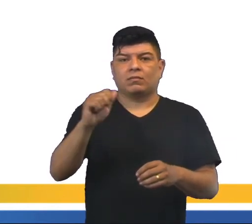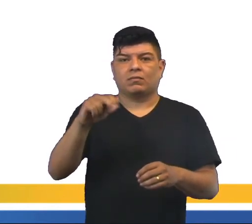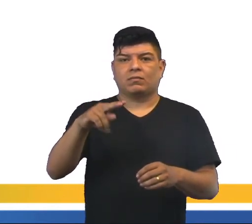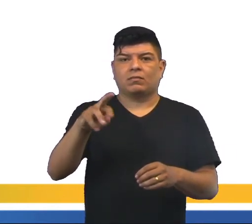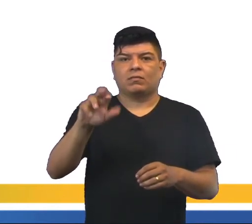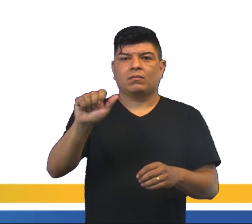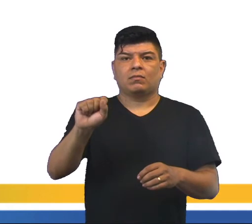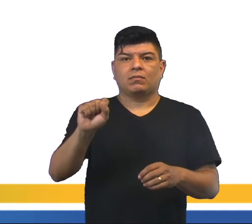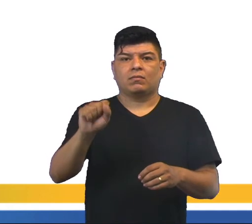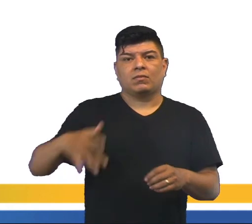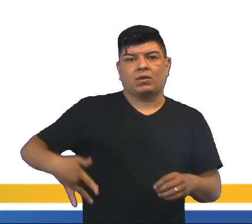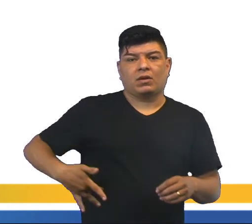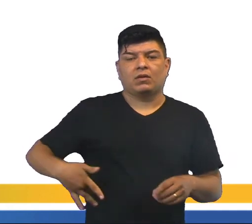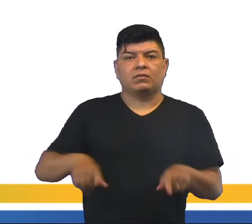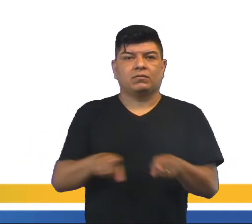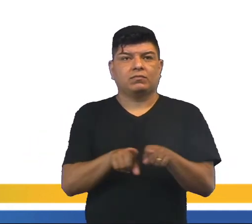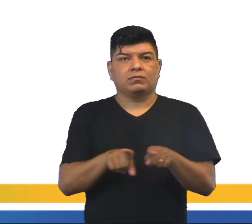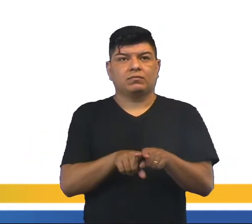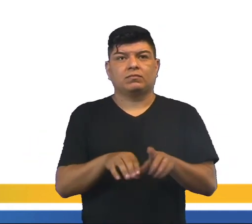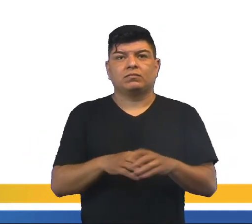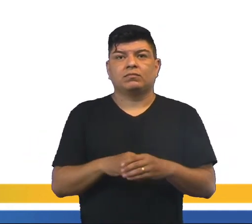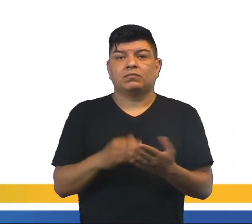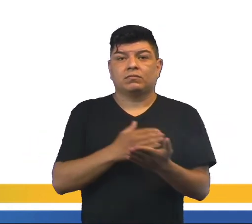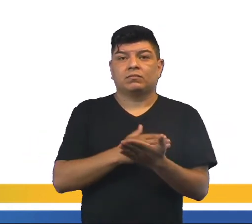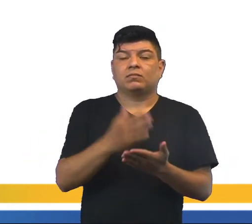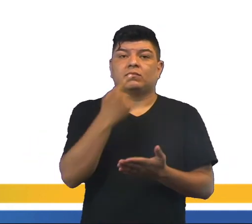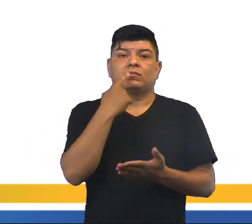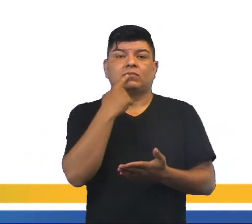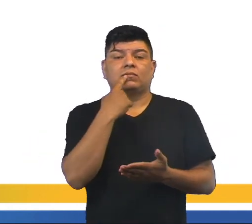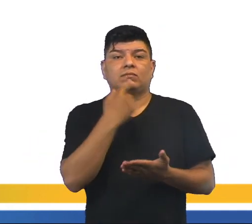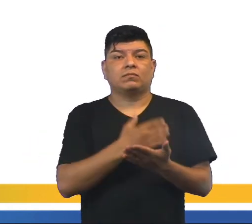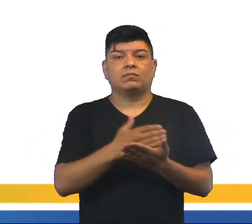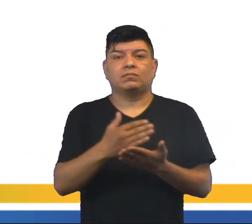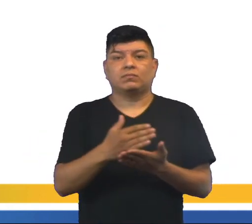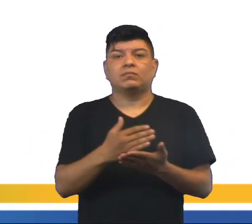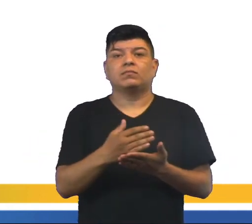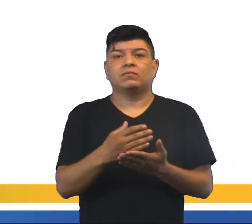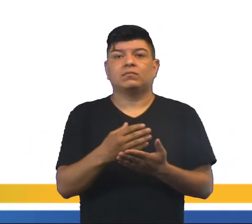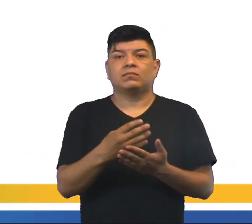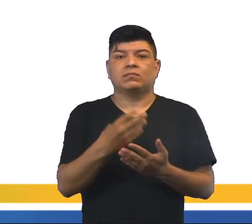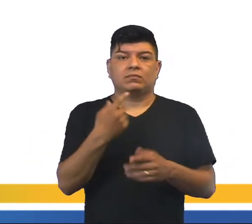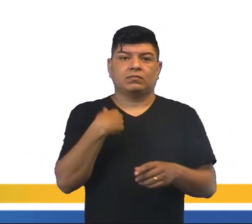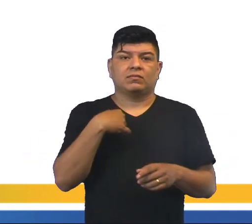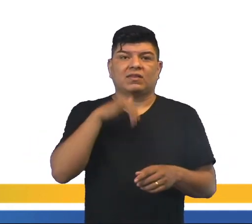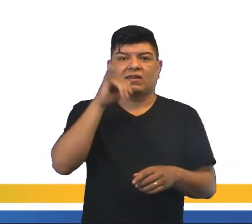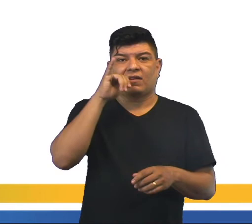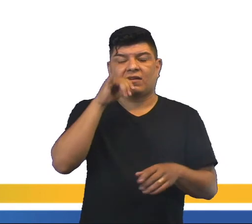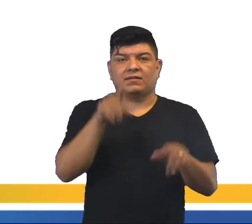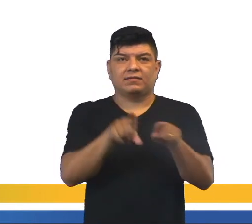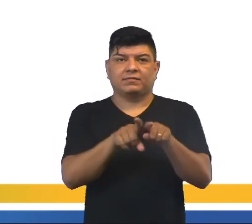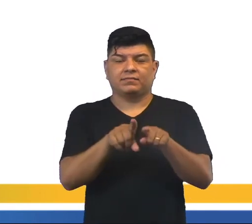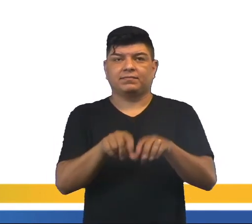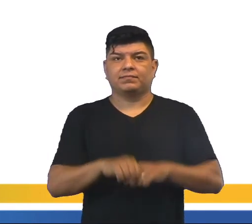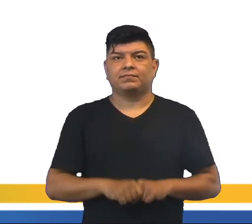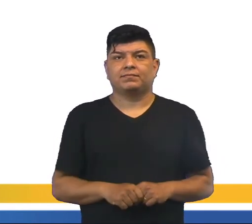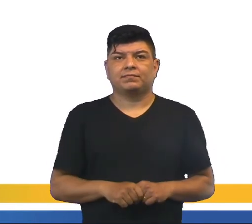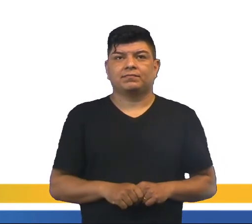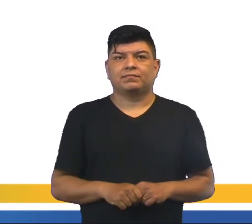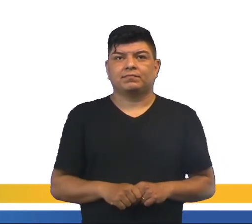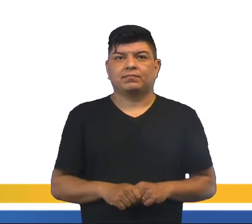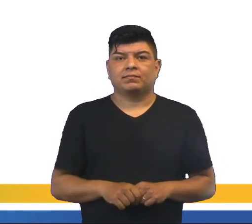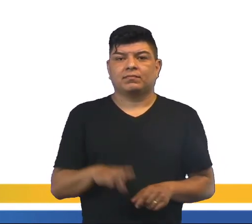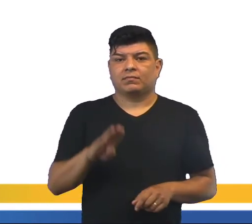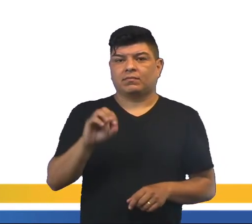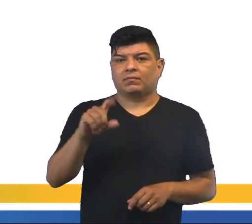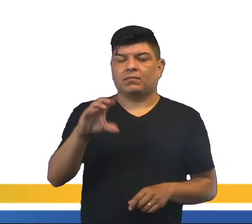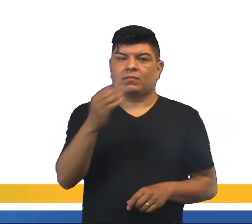fígado. A digestão inicia-se na boca com a ação da saliva e dos dentes. O bolo